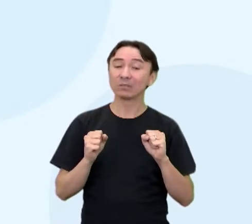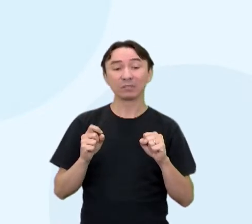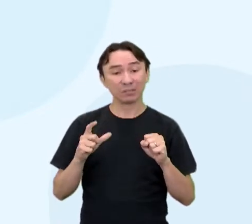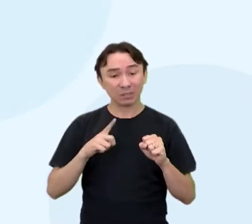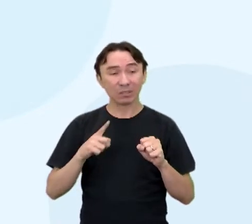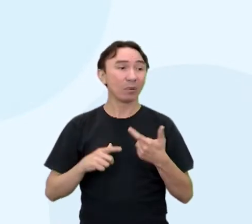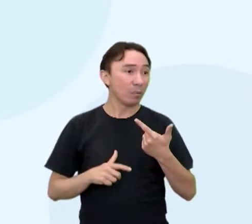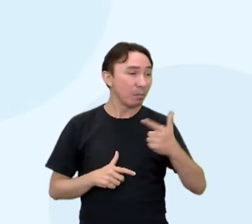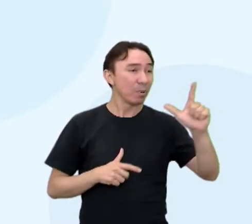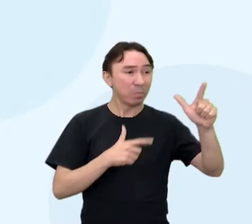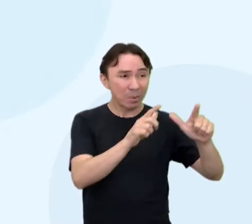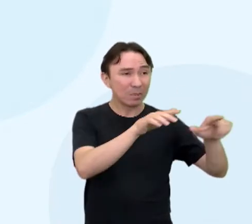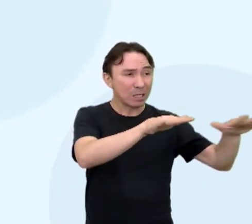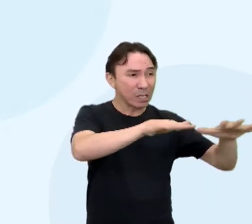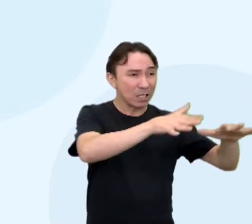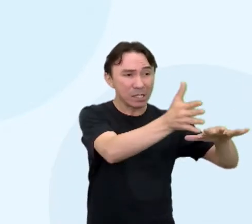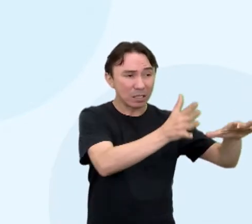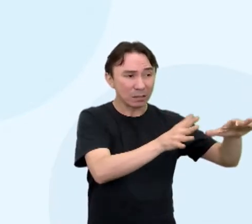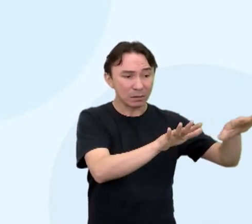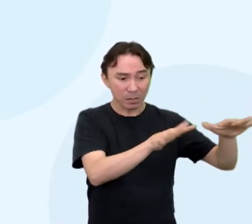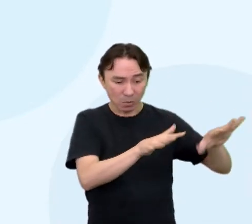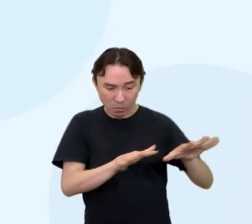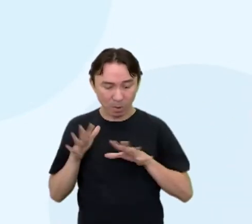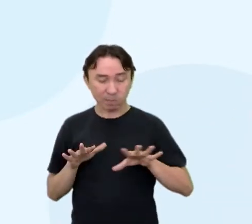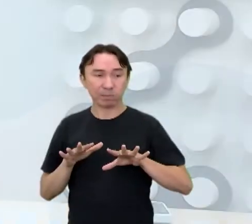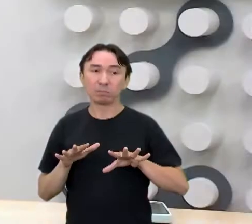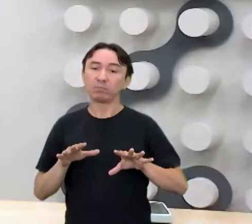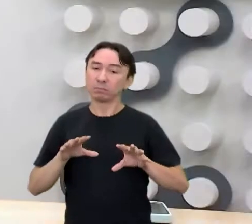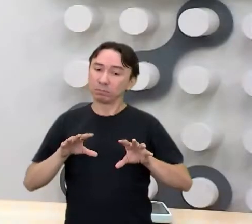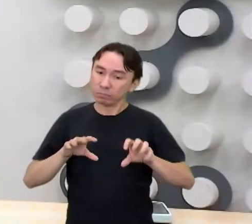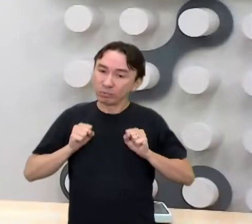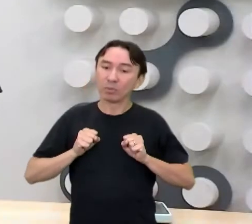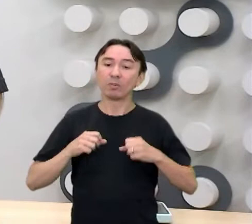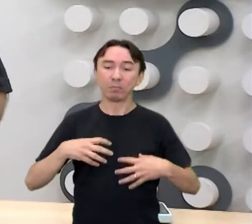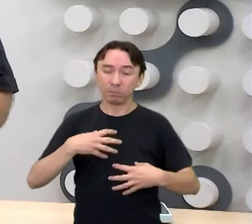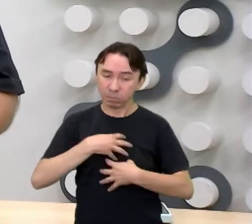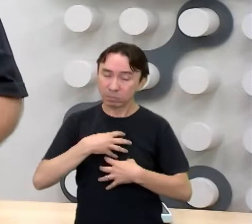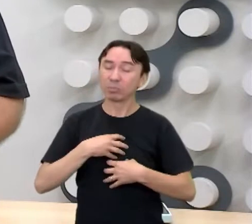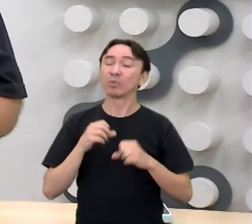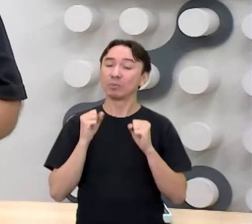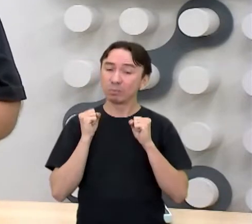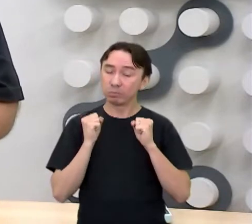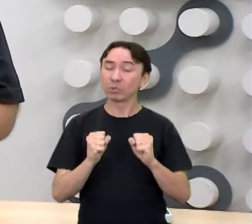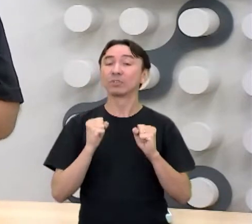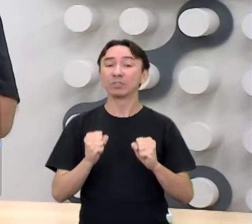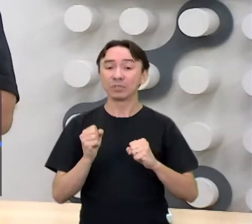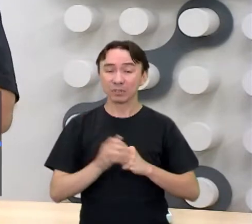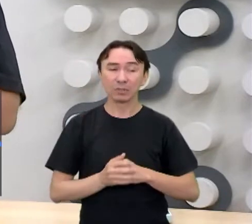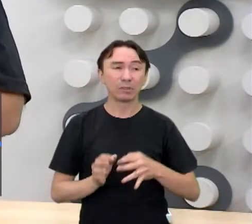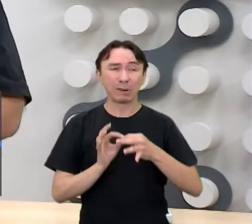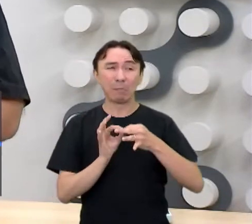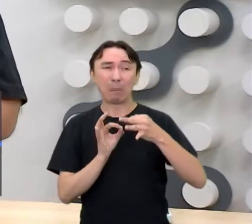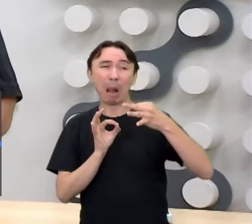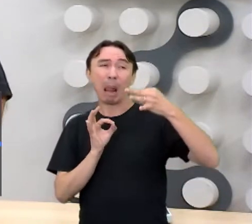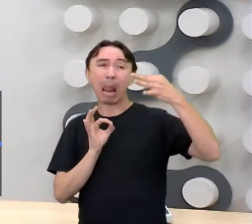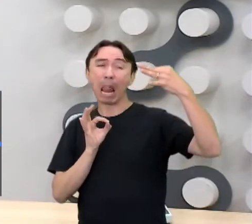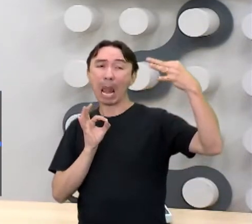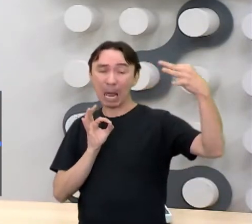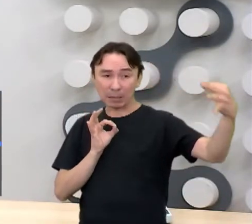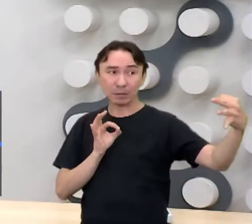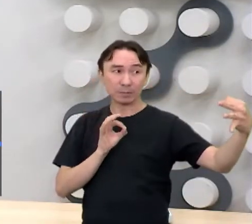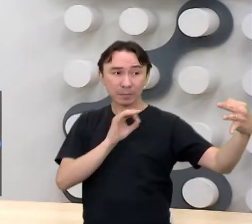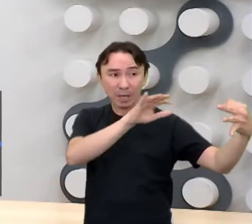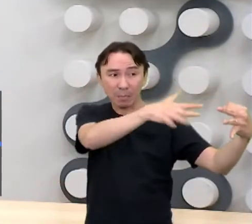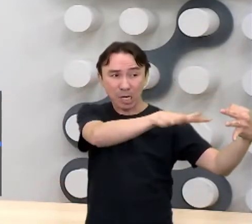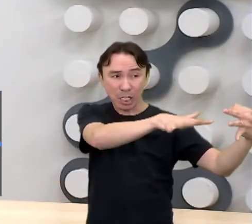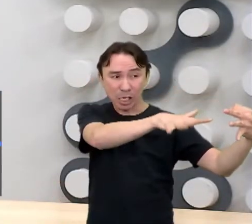de outras regiões, né? Tem que lembrar que o mesmo hipocentro sendo distante a milhares de quilômetros de uma certa região, o